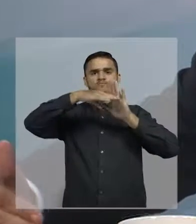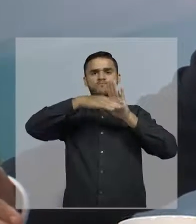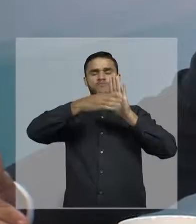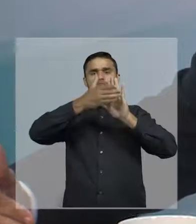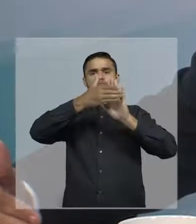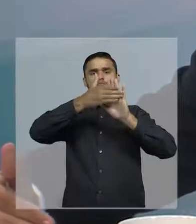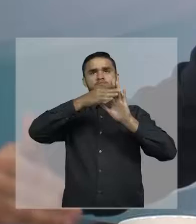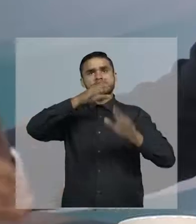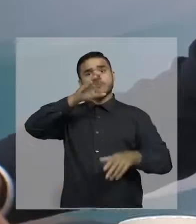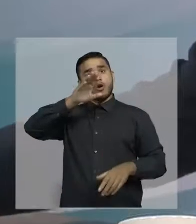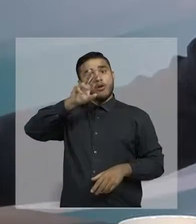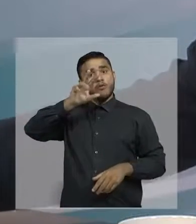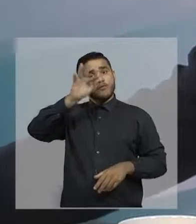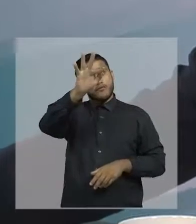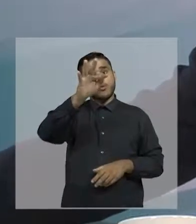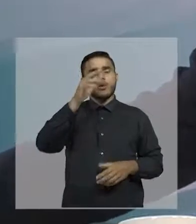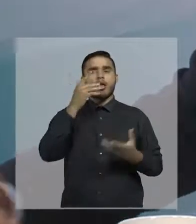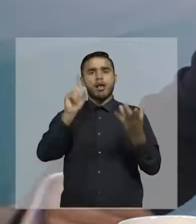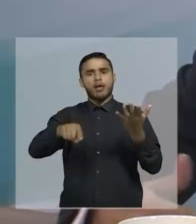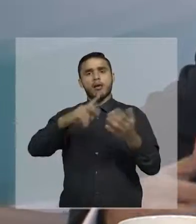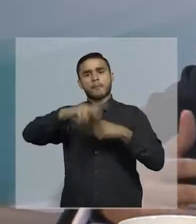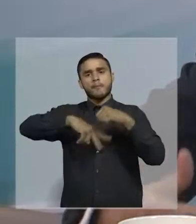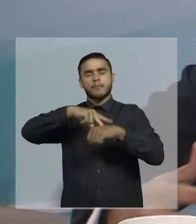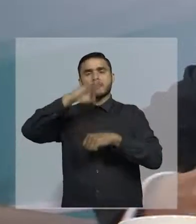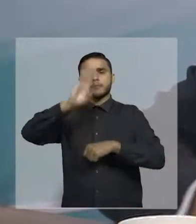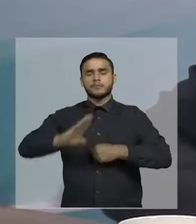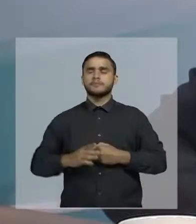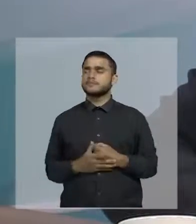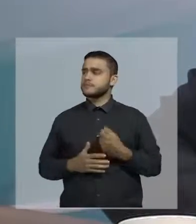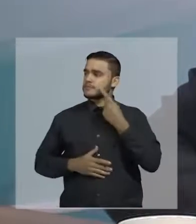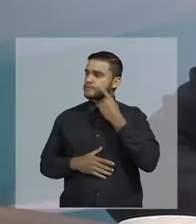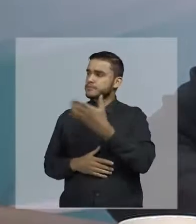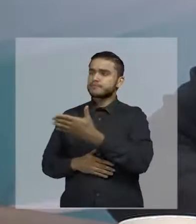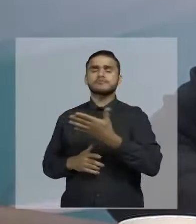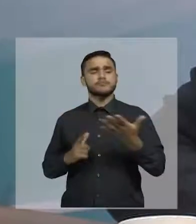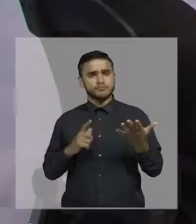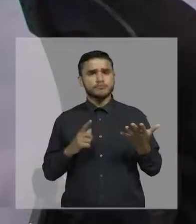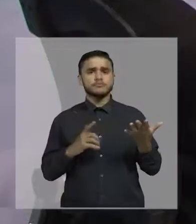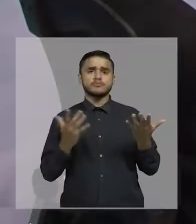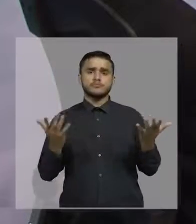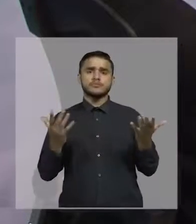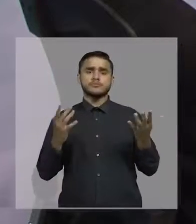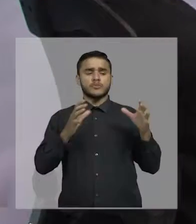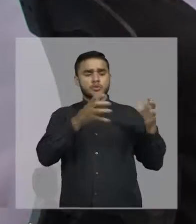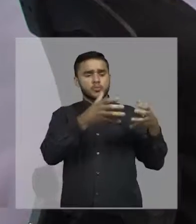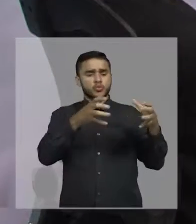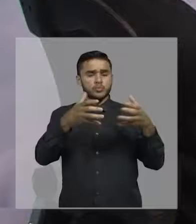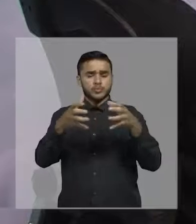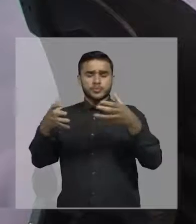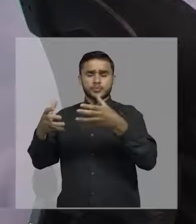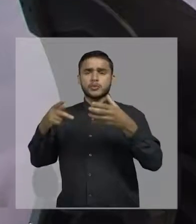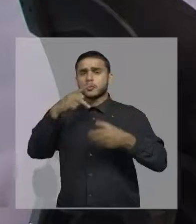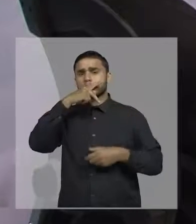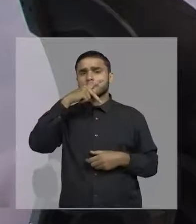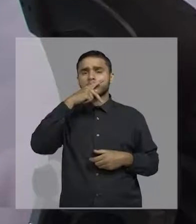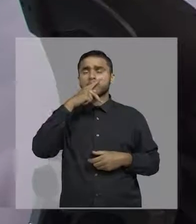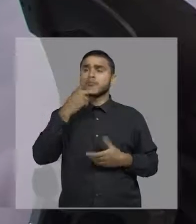projetos ideológicos para o país. O que é que eu estou querendo dizer? Nós temos alguns poucos